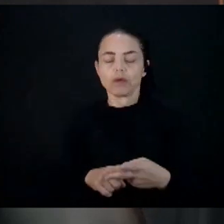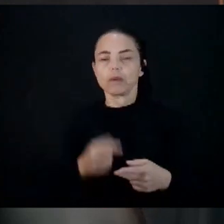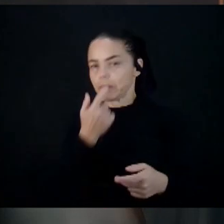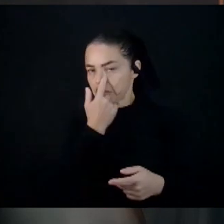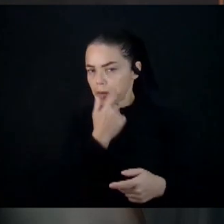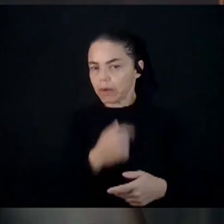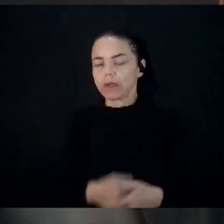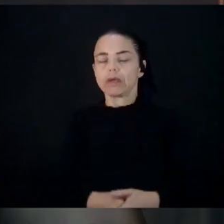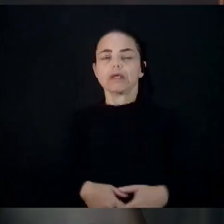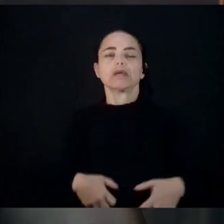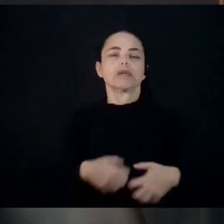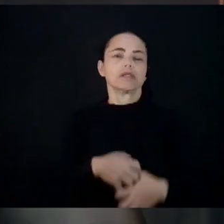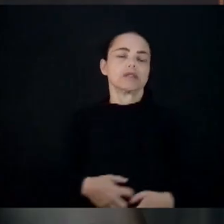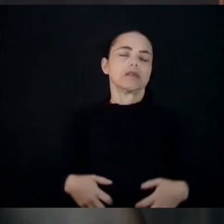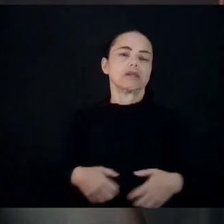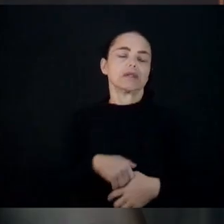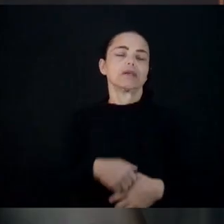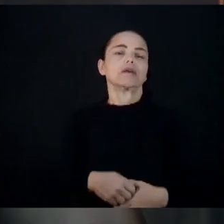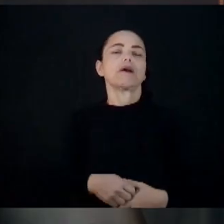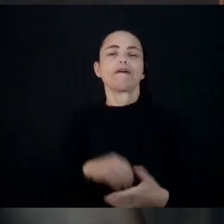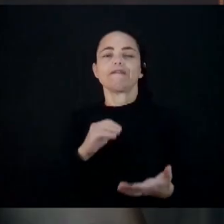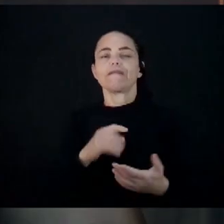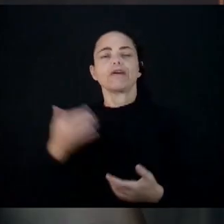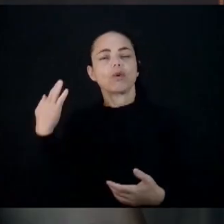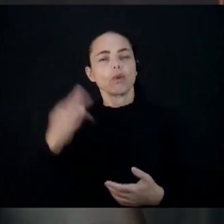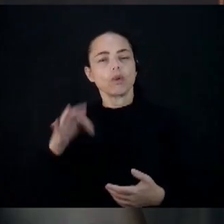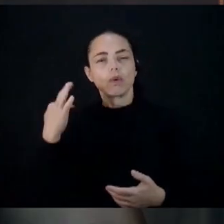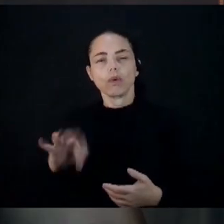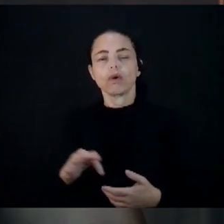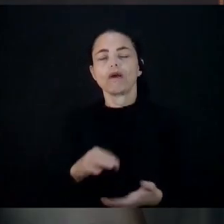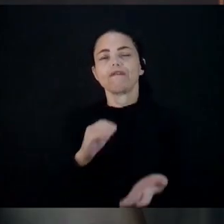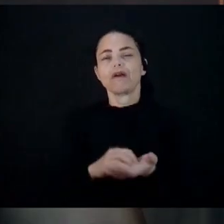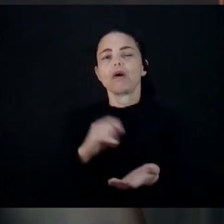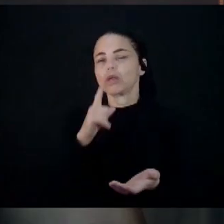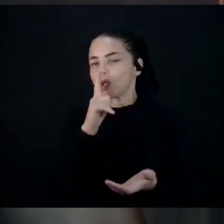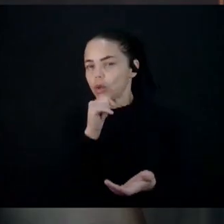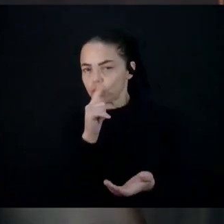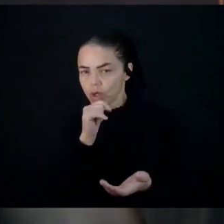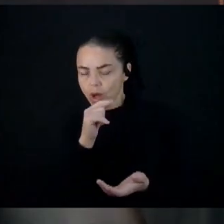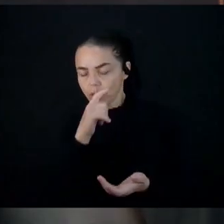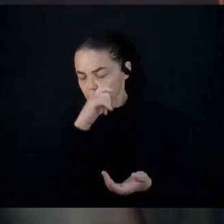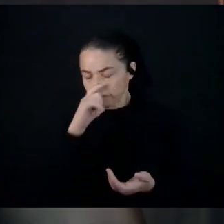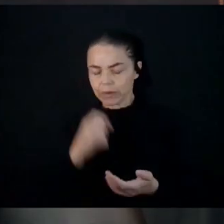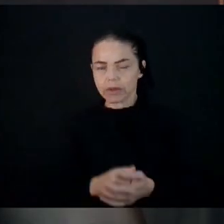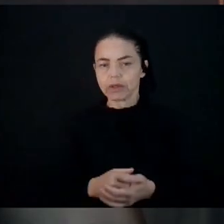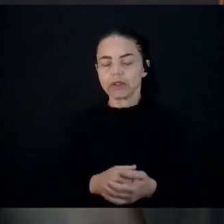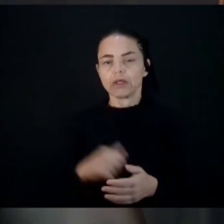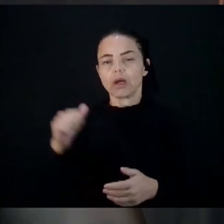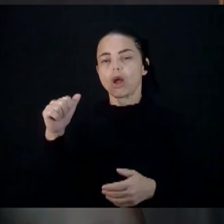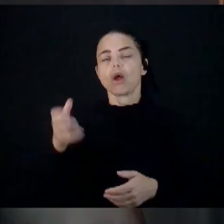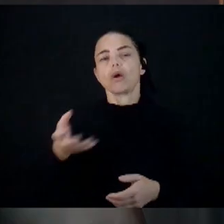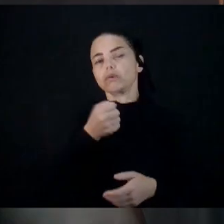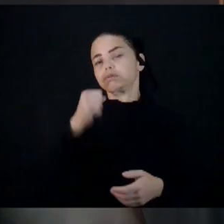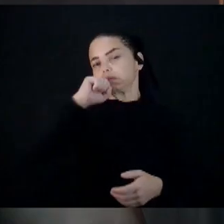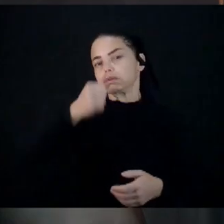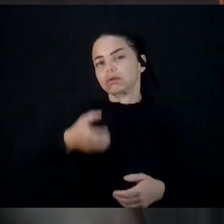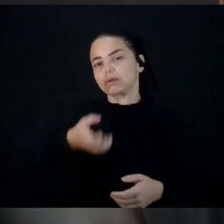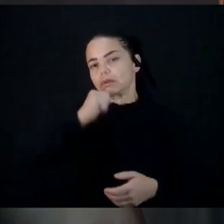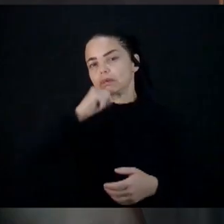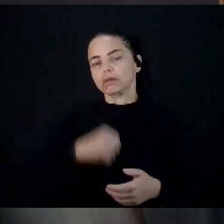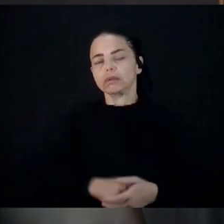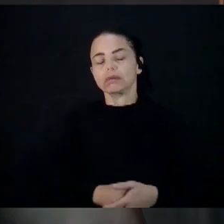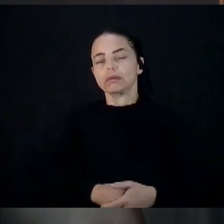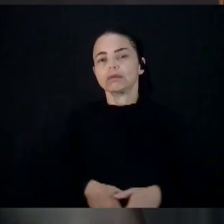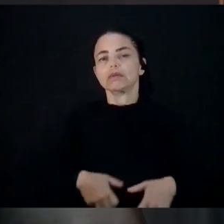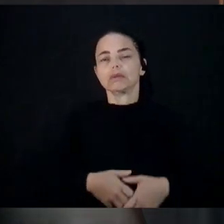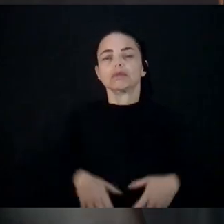é causada pela desidratação, essa dor de cabeça, essa boca seca. Além disso, se a pessoa bebe em grande quantidade, o álcool também pode afetar o estômago,